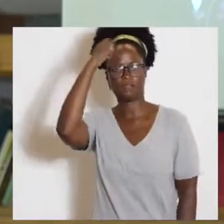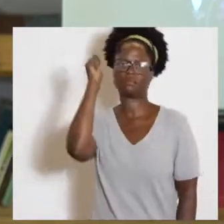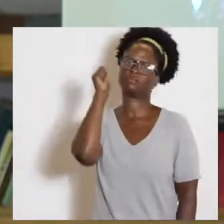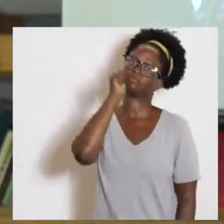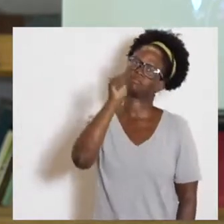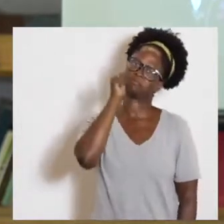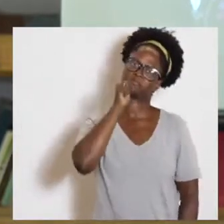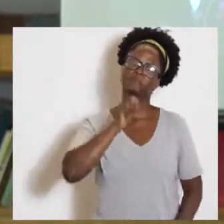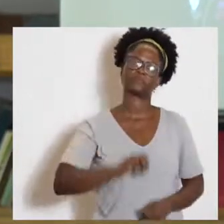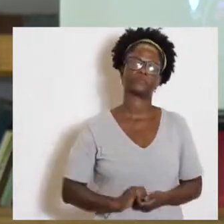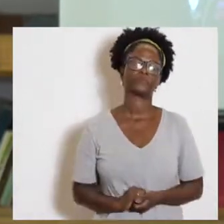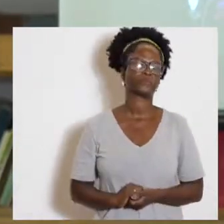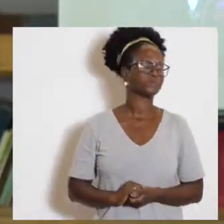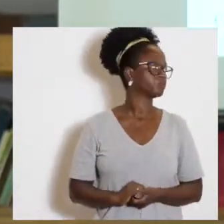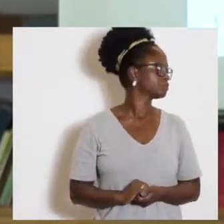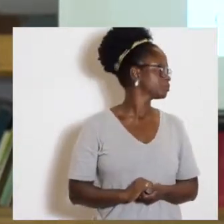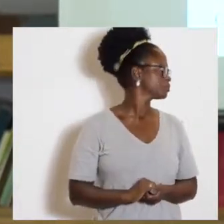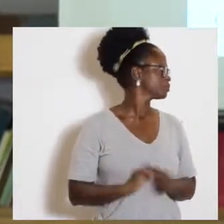feminina